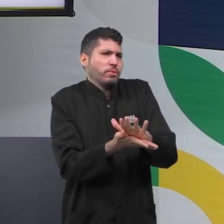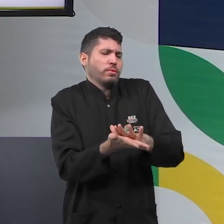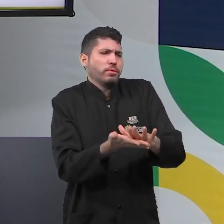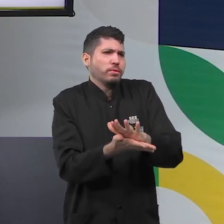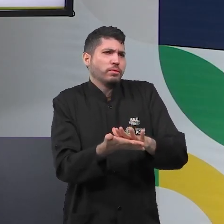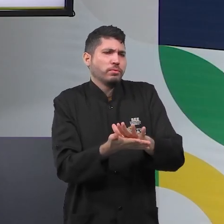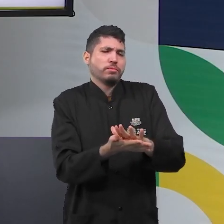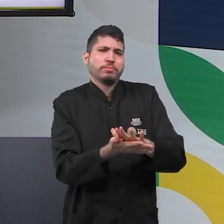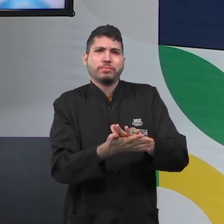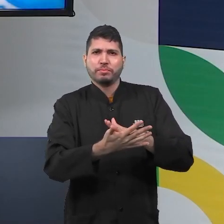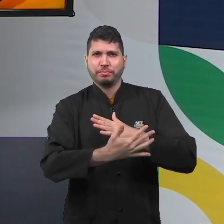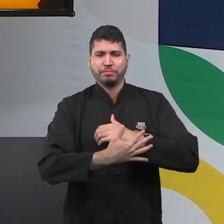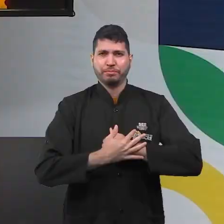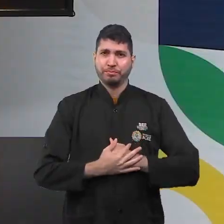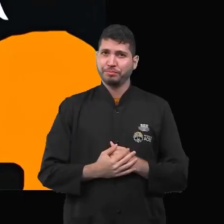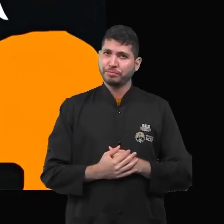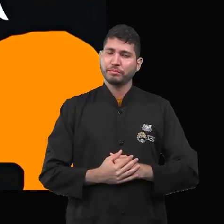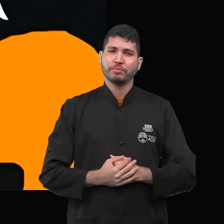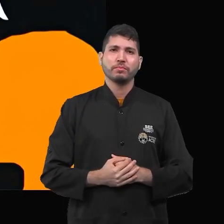da Colômbia.